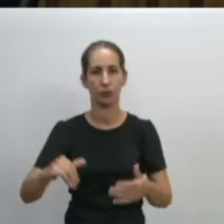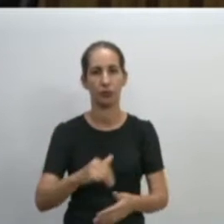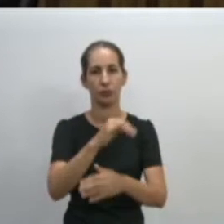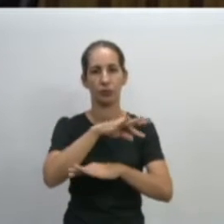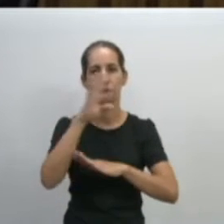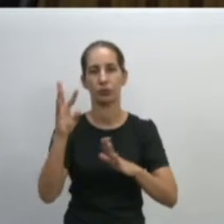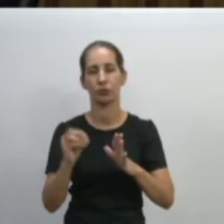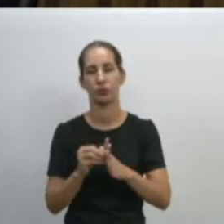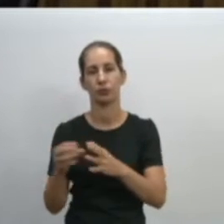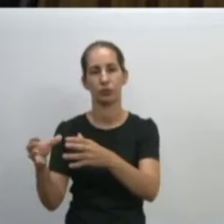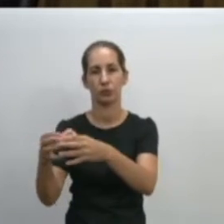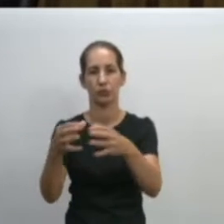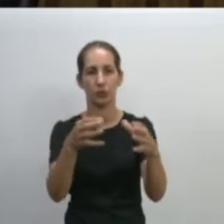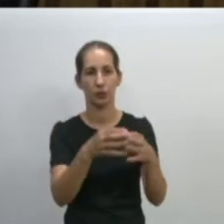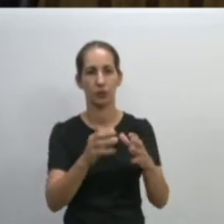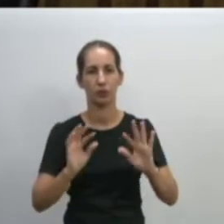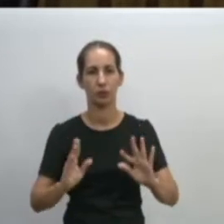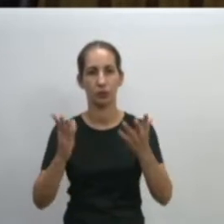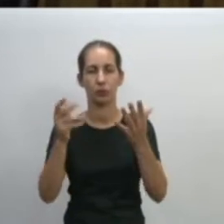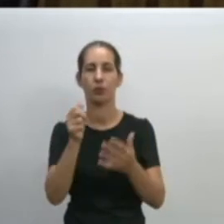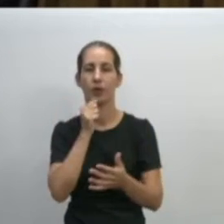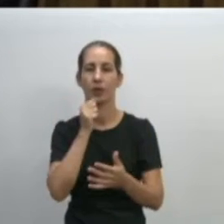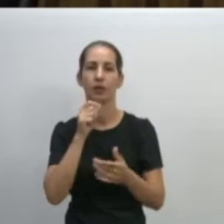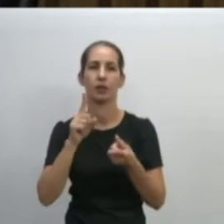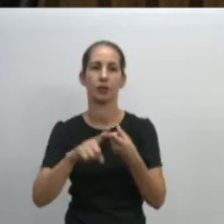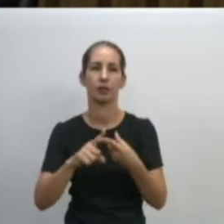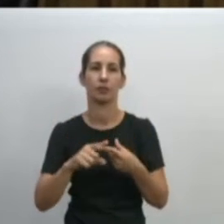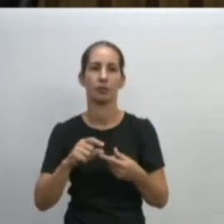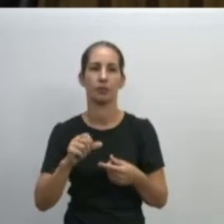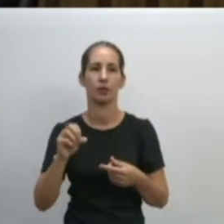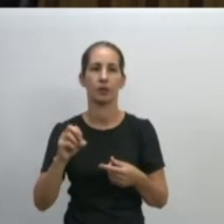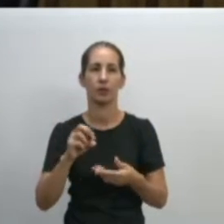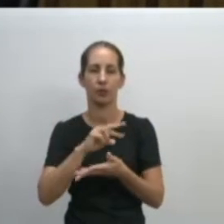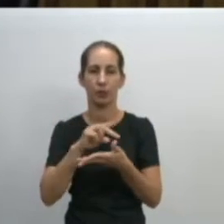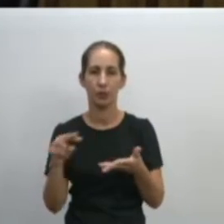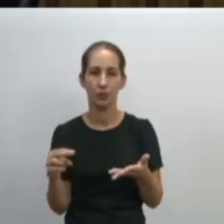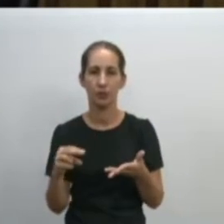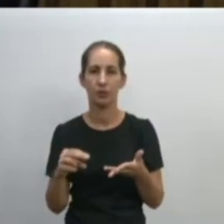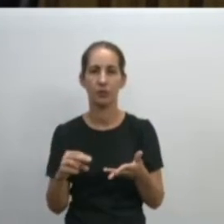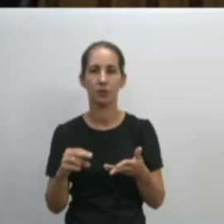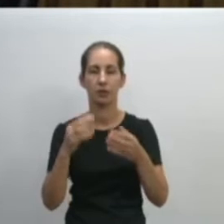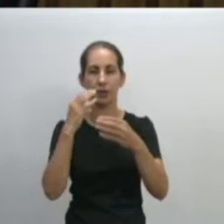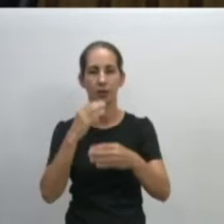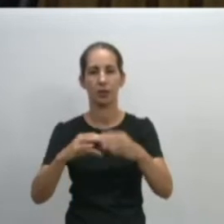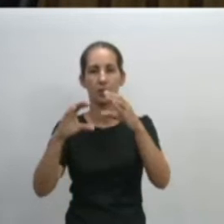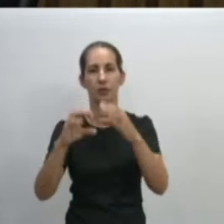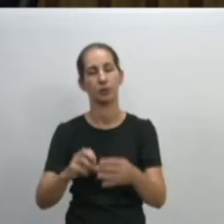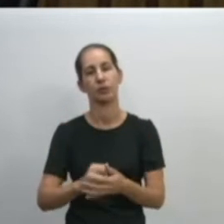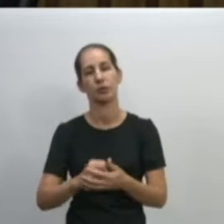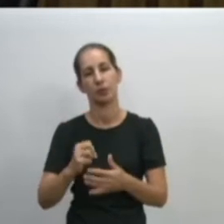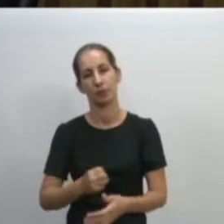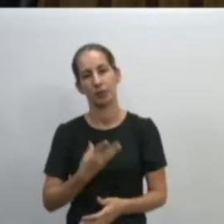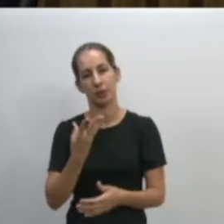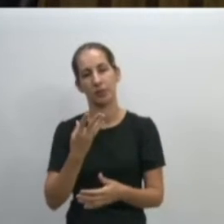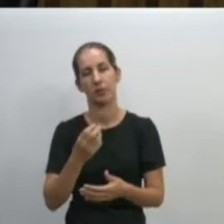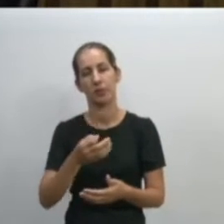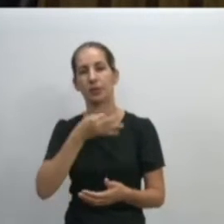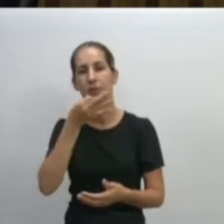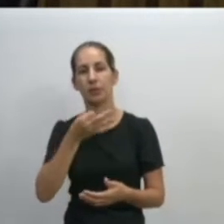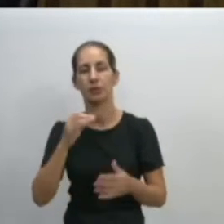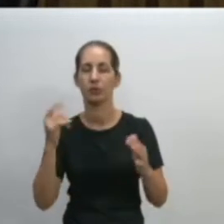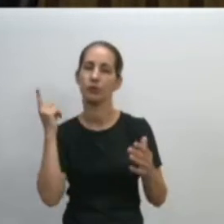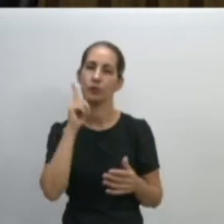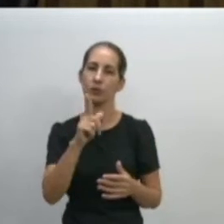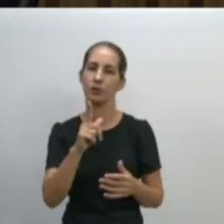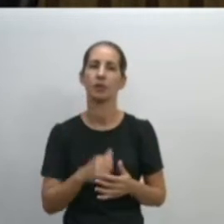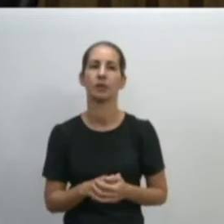os Cantos. O show ainda contou com causos, cantos, poesias, citações e